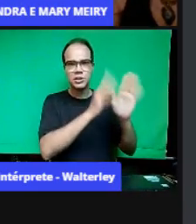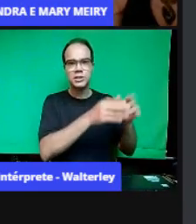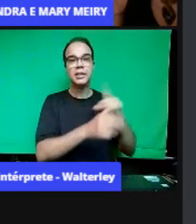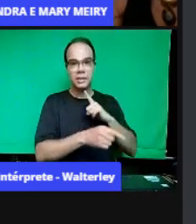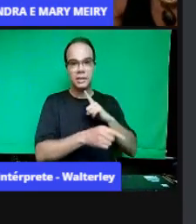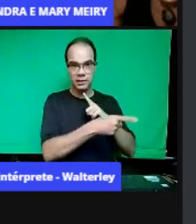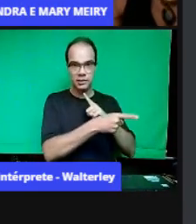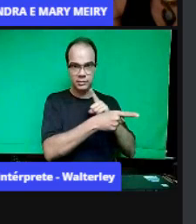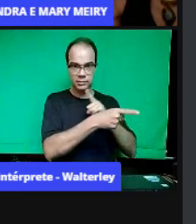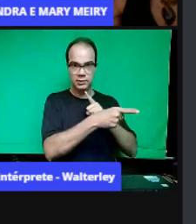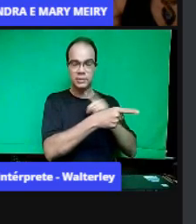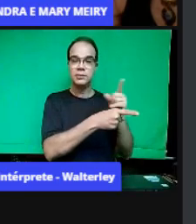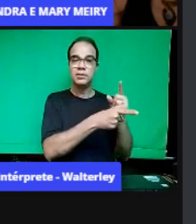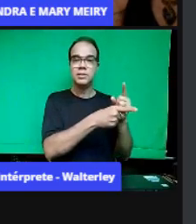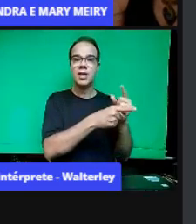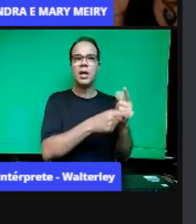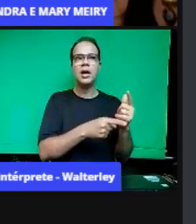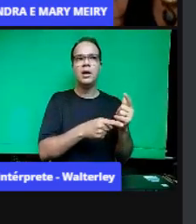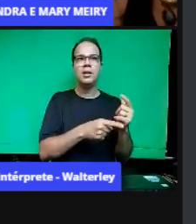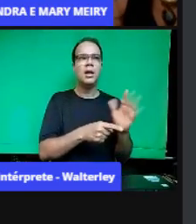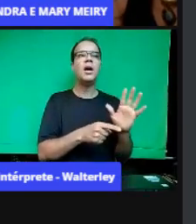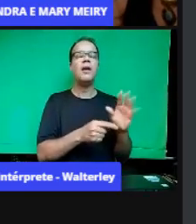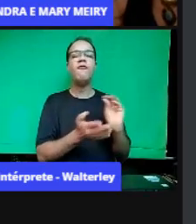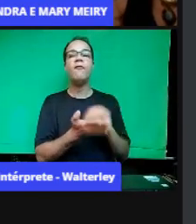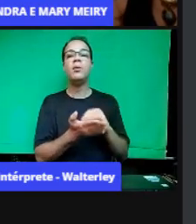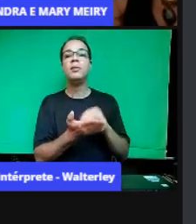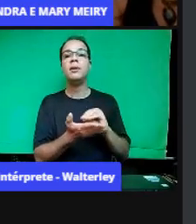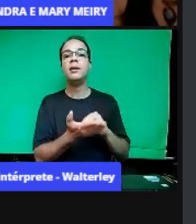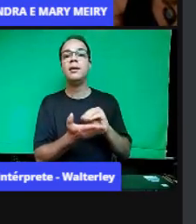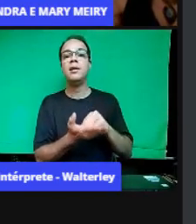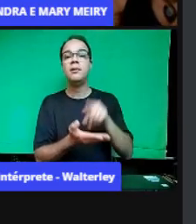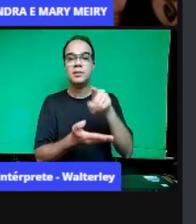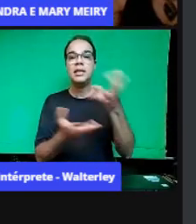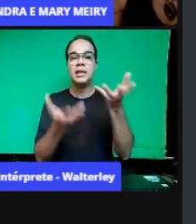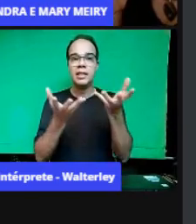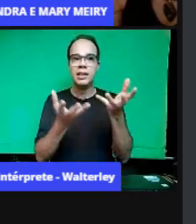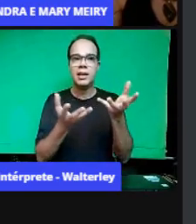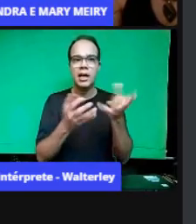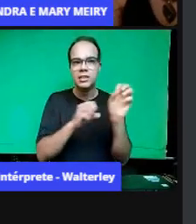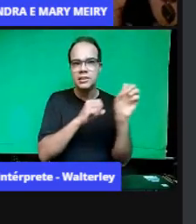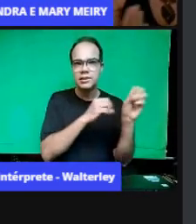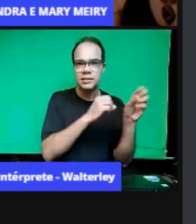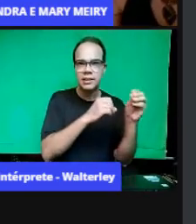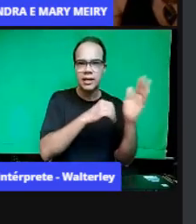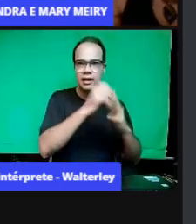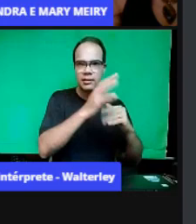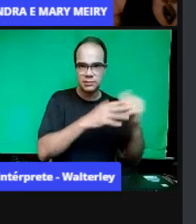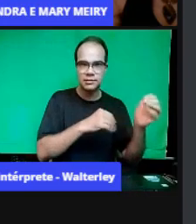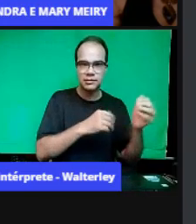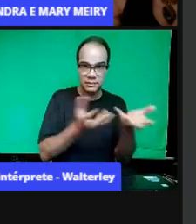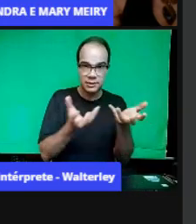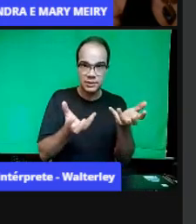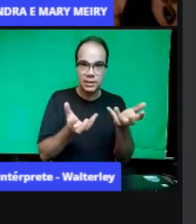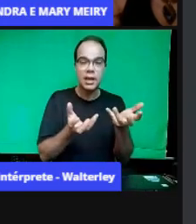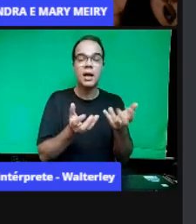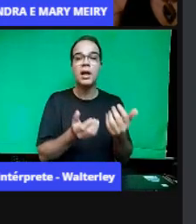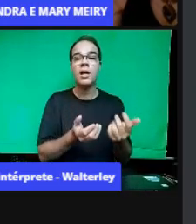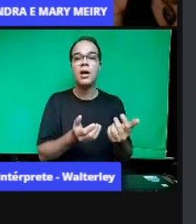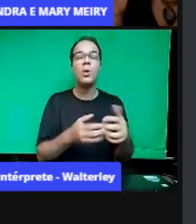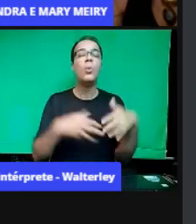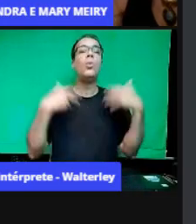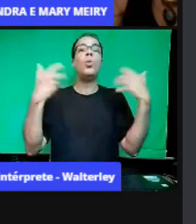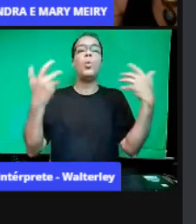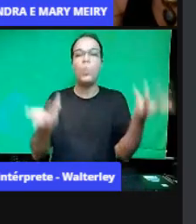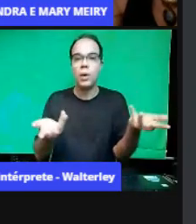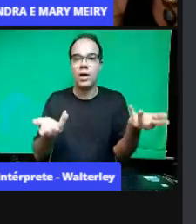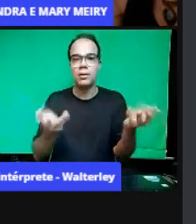possui e quais eu quero contemplar e quais eu quero desenvolver, né? Após a questão das habilidades,